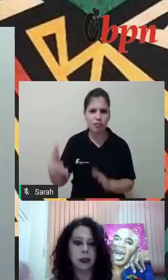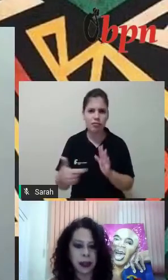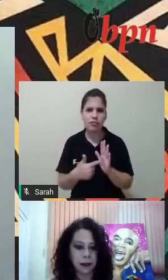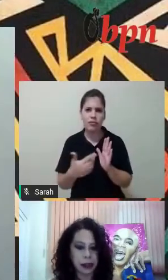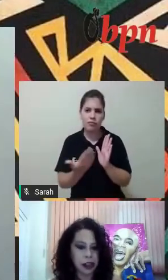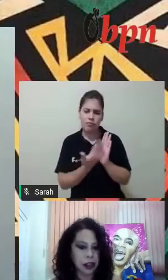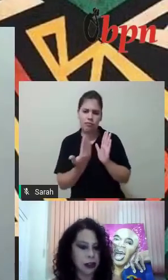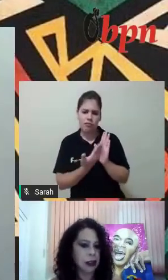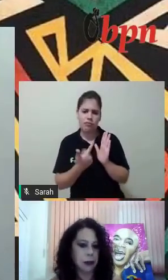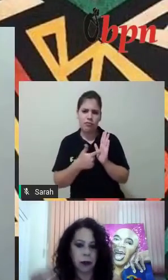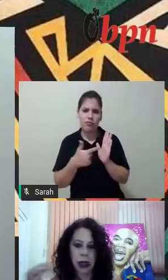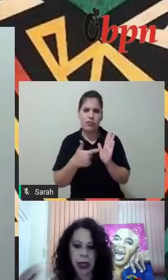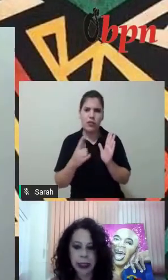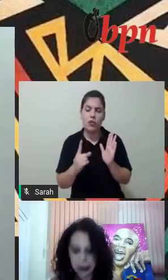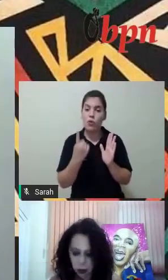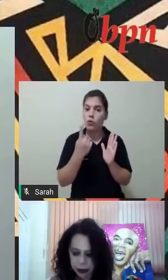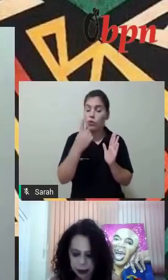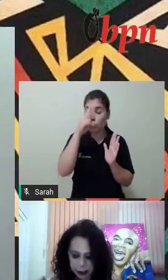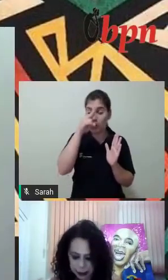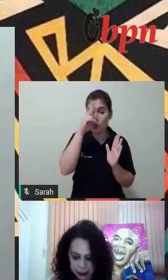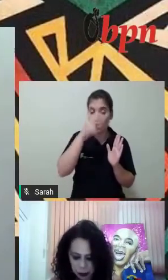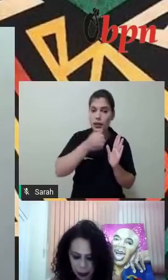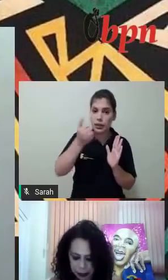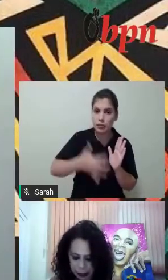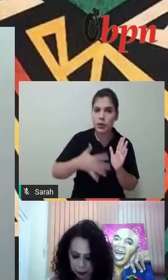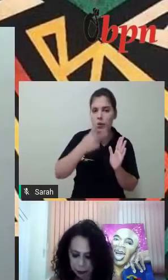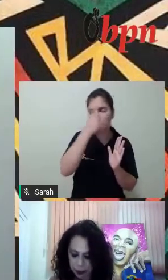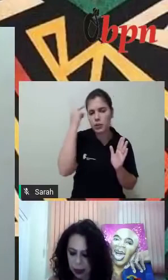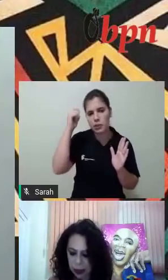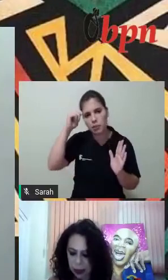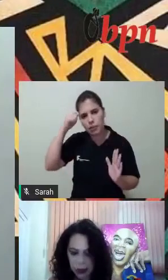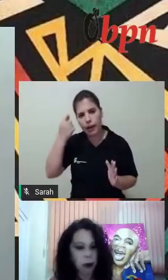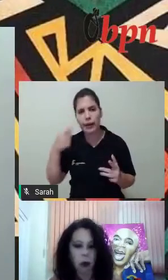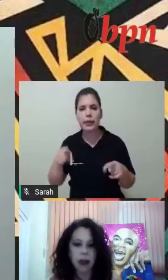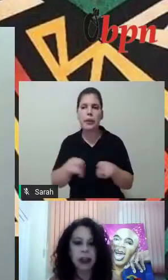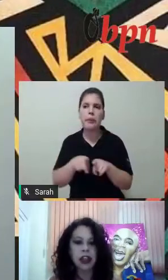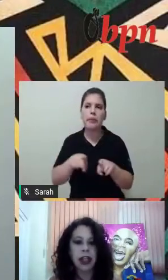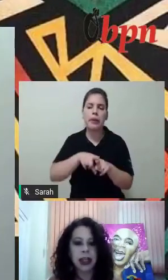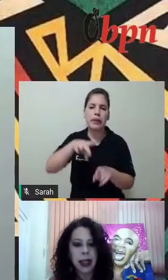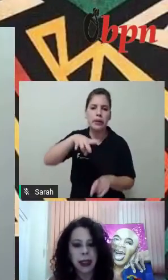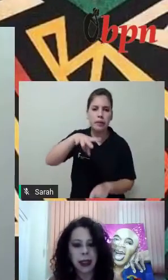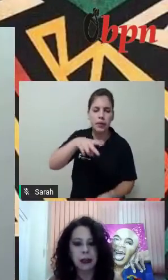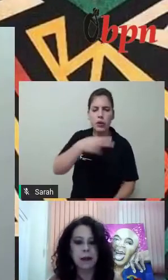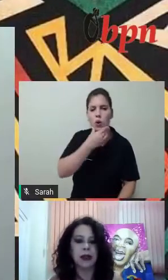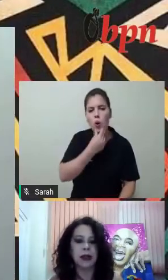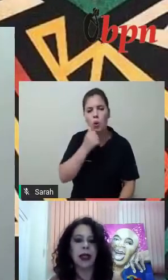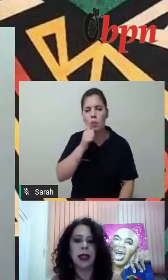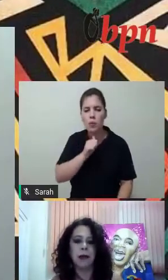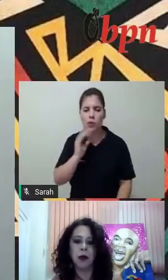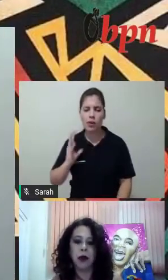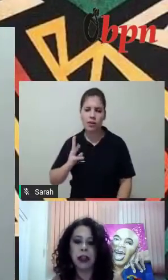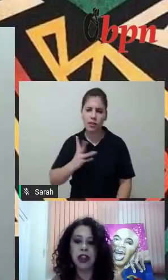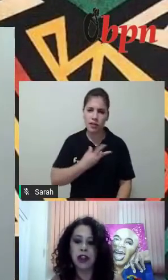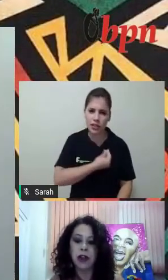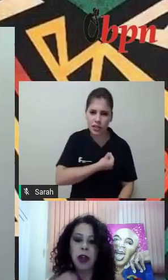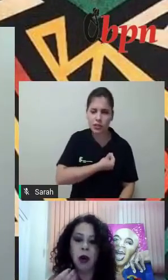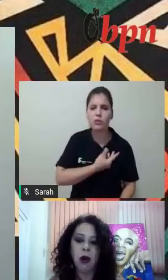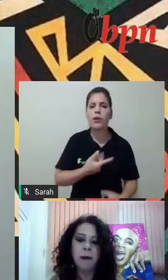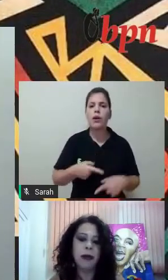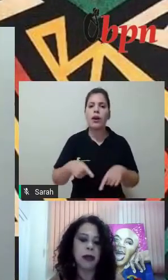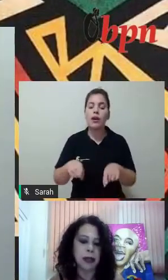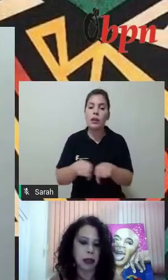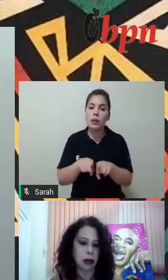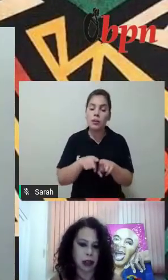pessoas pretas, sobre as travestis, mulheres e homens transexuais. E quando a gente adentra o espaço acadêmico, quando a